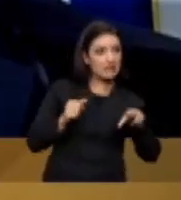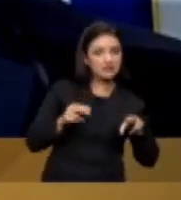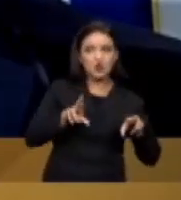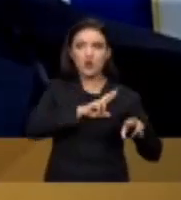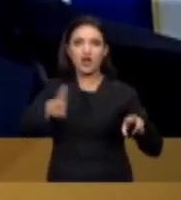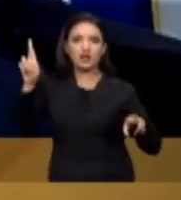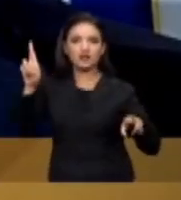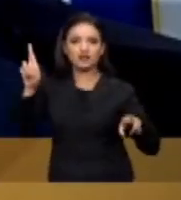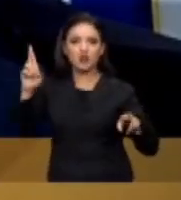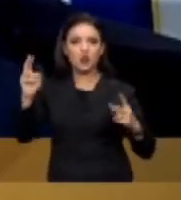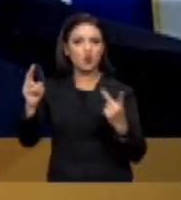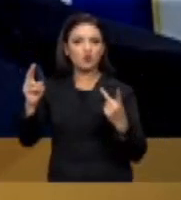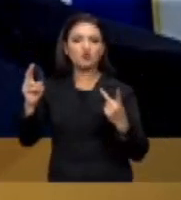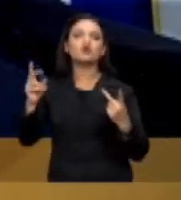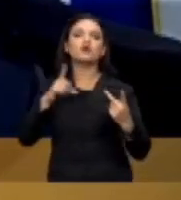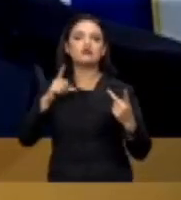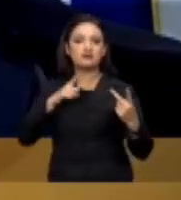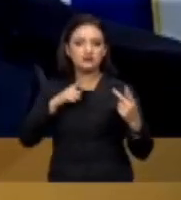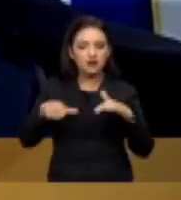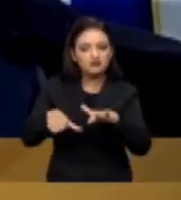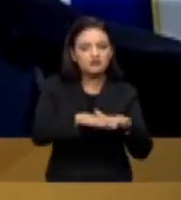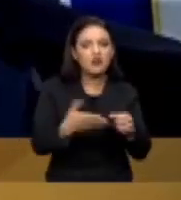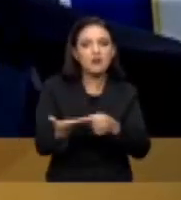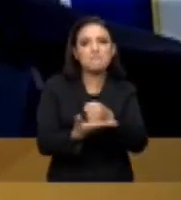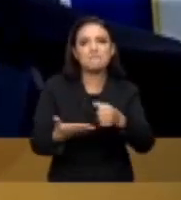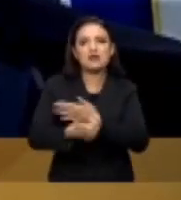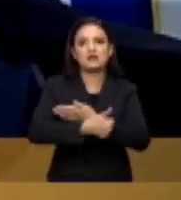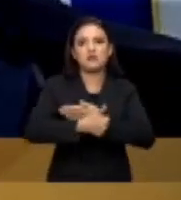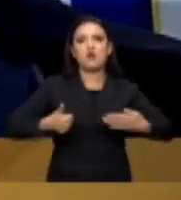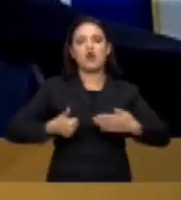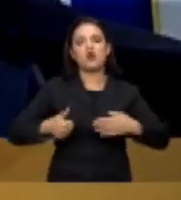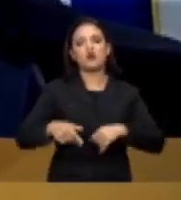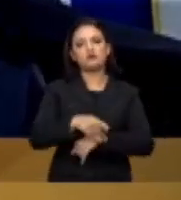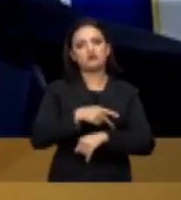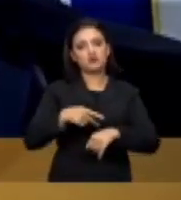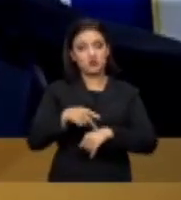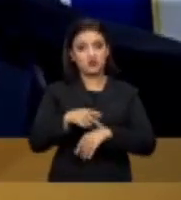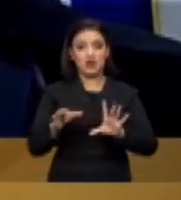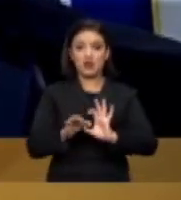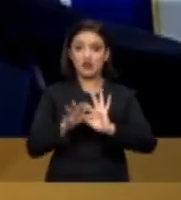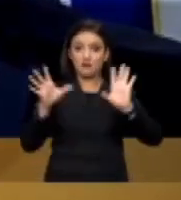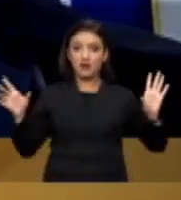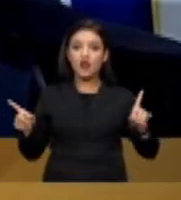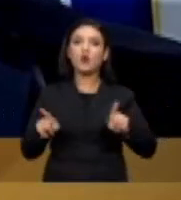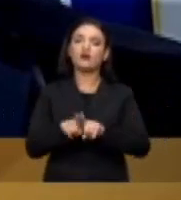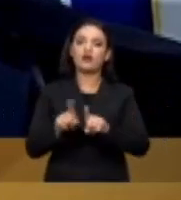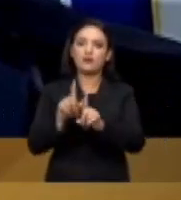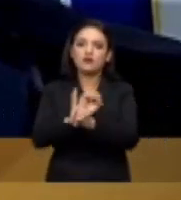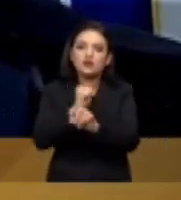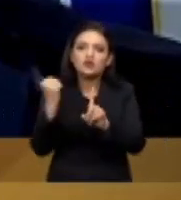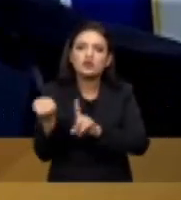ambos dialogaram sobre as bases morais pré-políticas de um Estado liberal e sobre a fundamentação de uma sociedade voltada